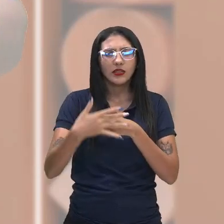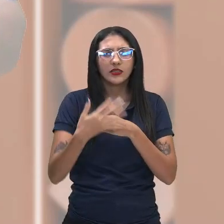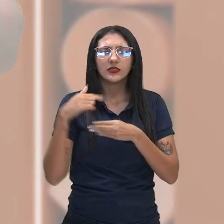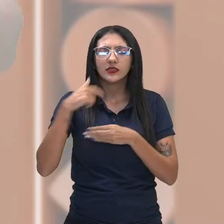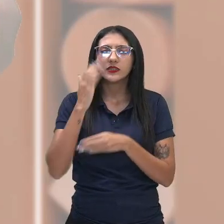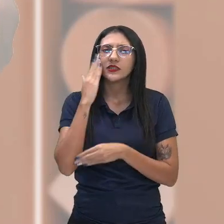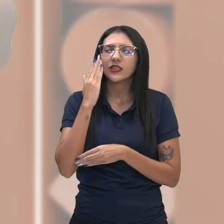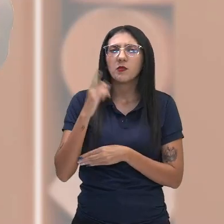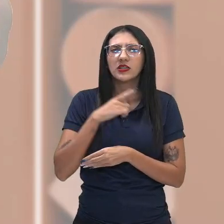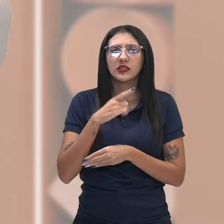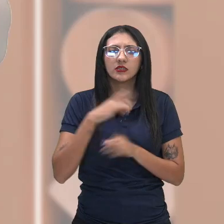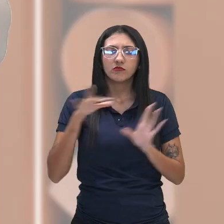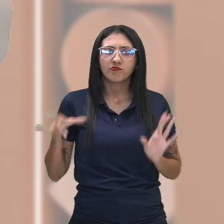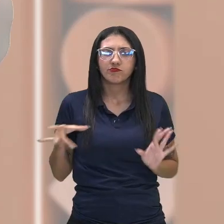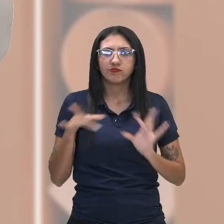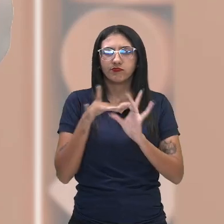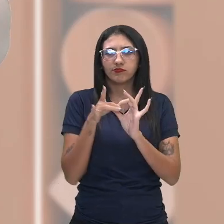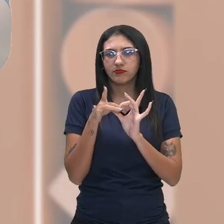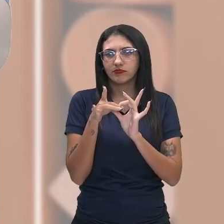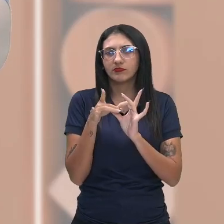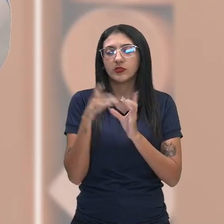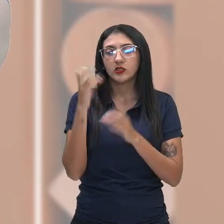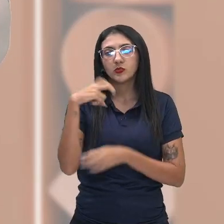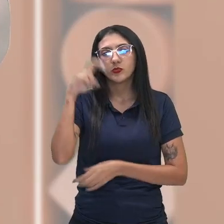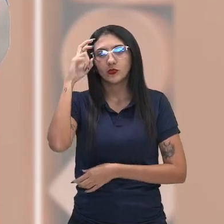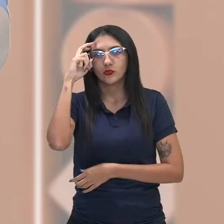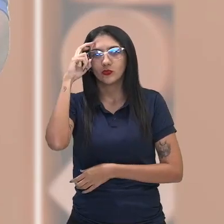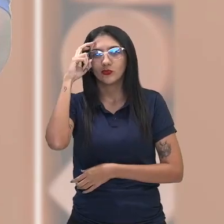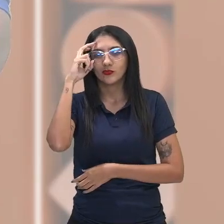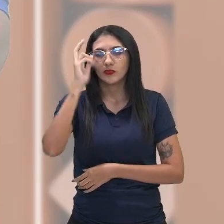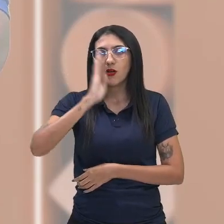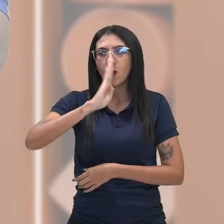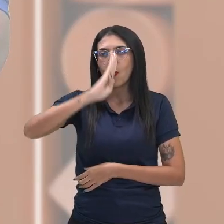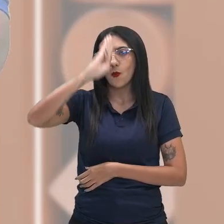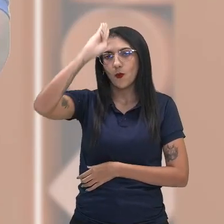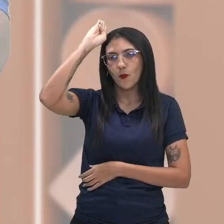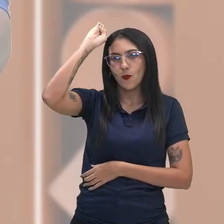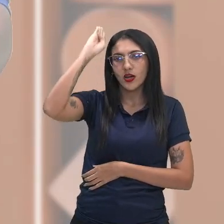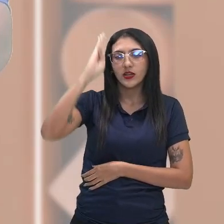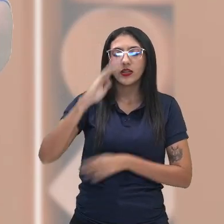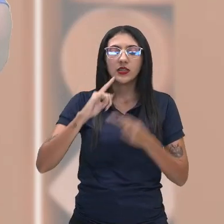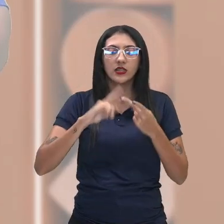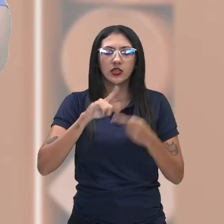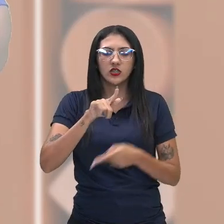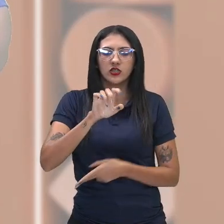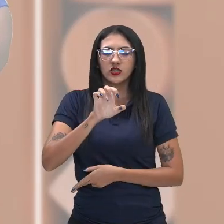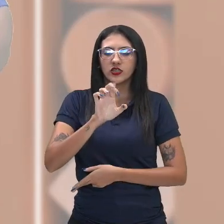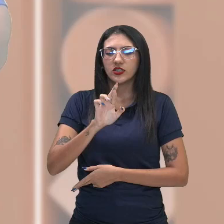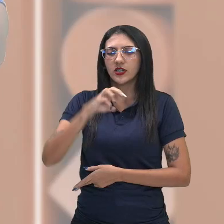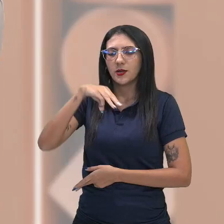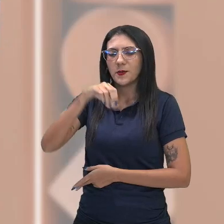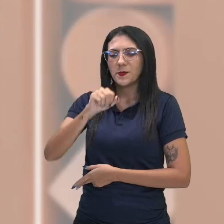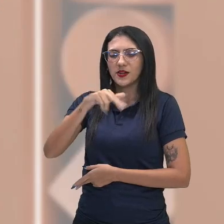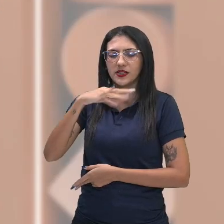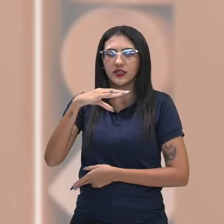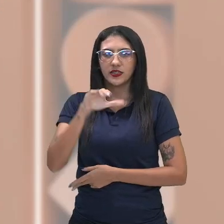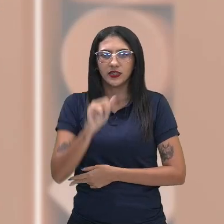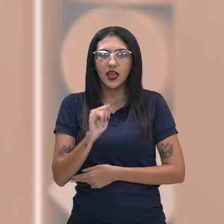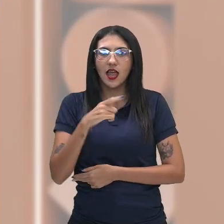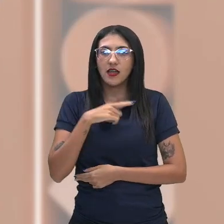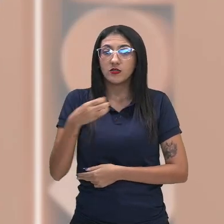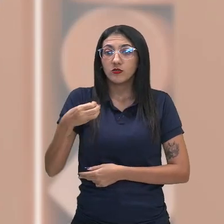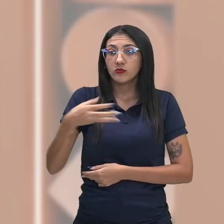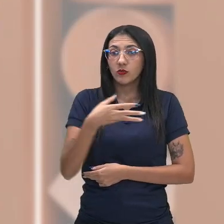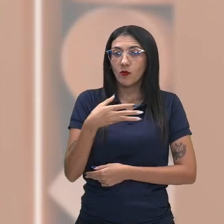ali de fusão das culturas romana e a germânica, dando origem a uma nova versão